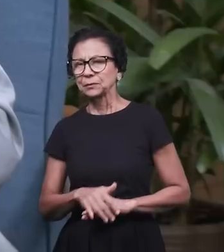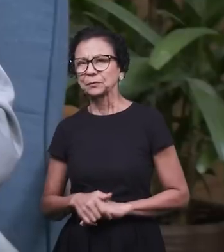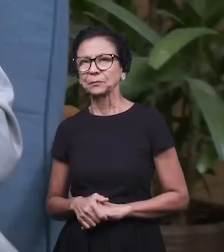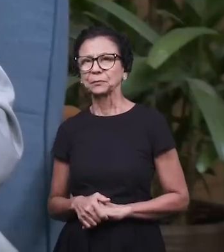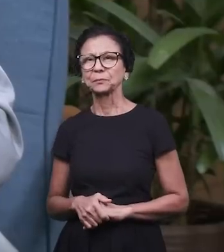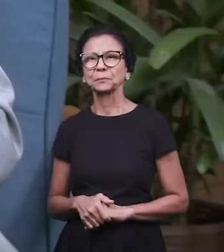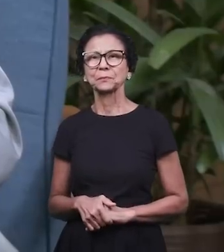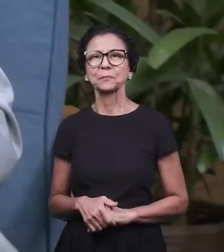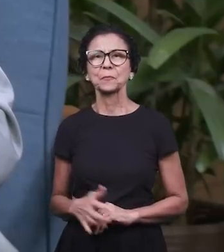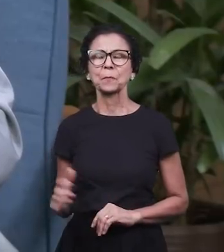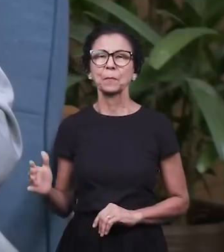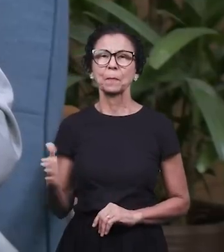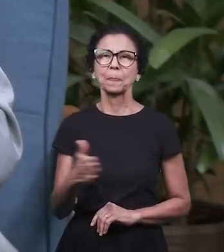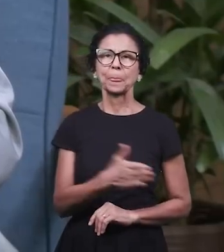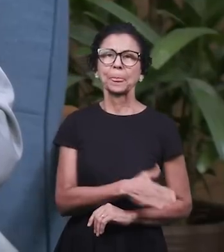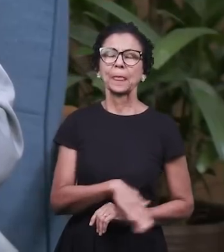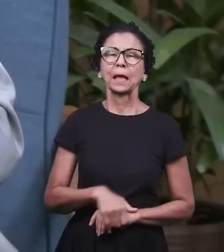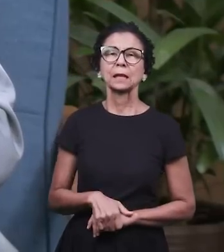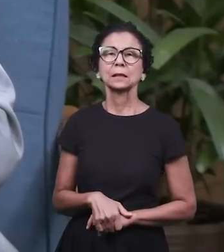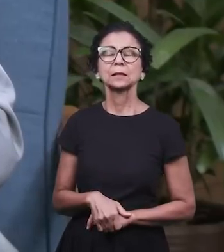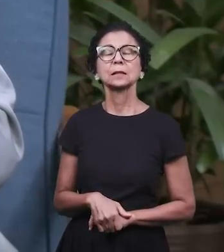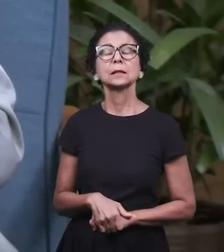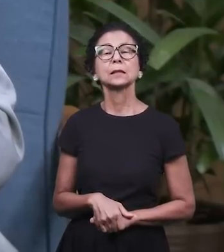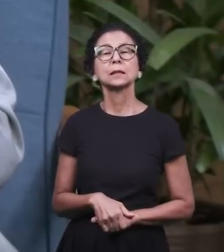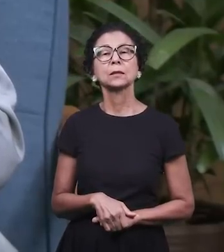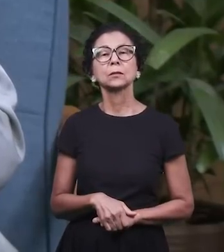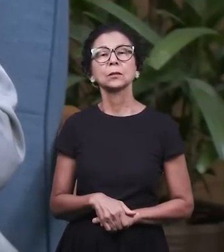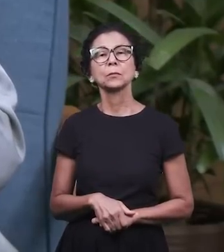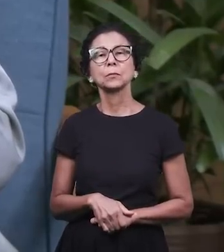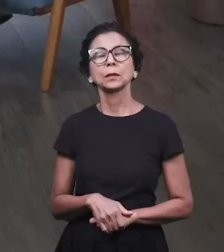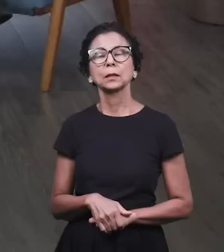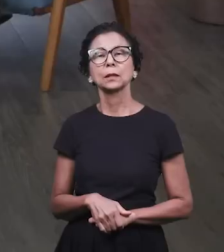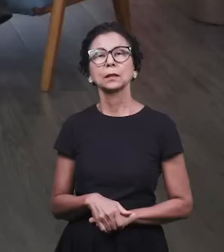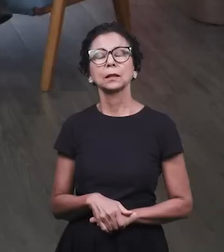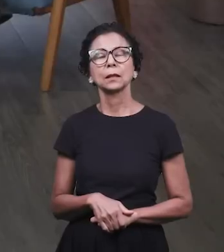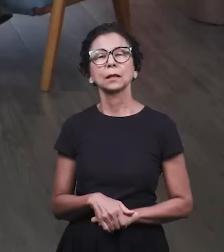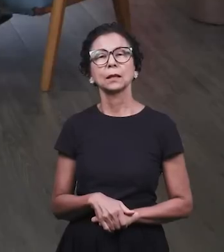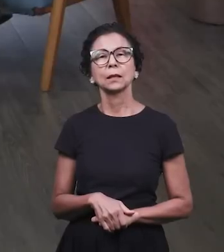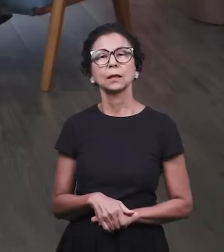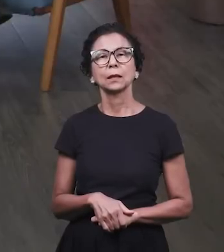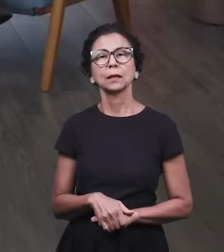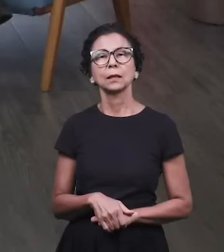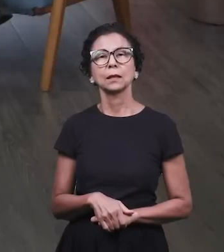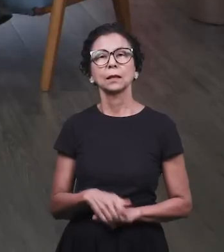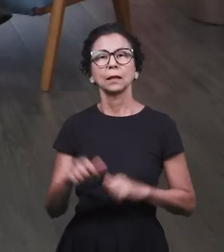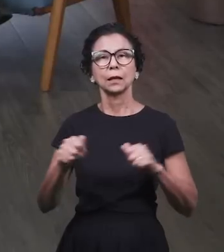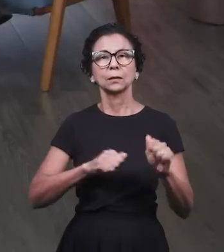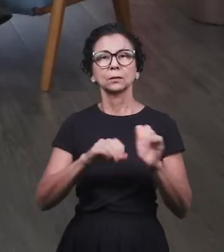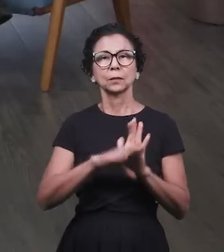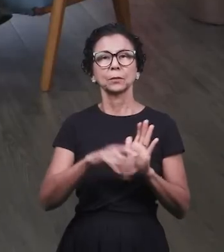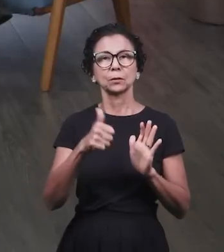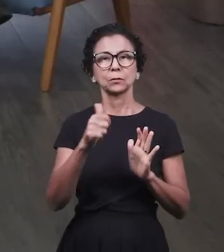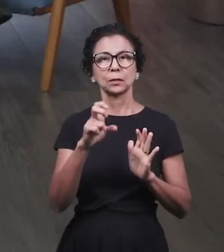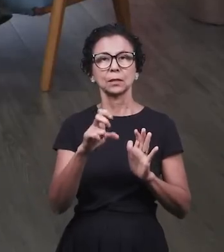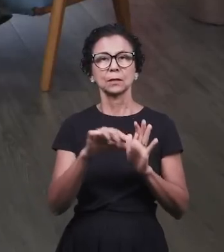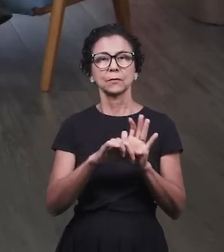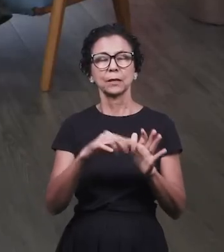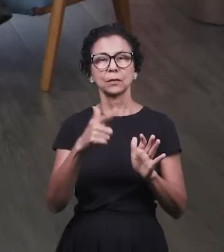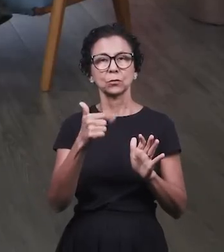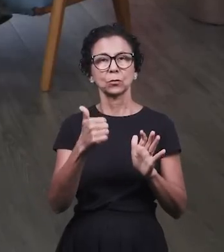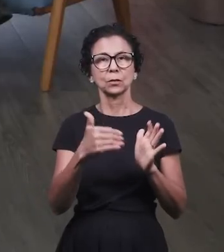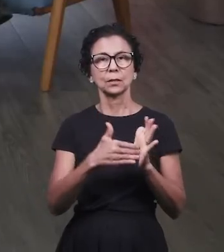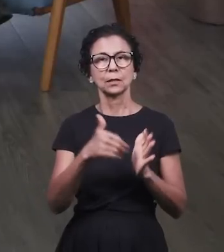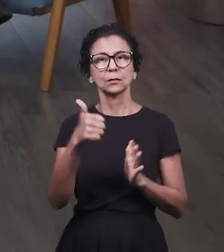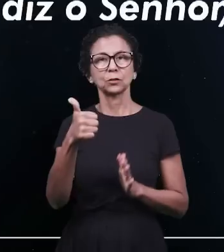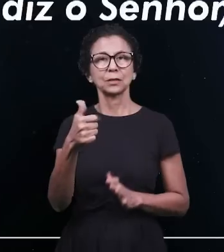da característica gentílica da igreja morena, também nós temos um texto aqui no Novo Testamento, Atos capítulo 15, versos 12 e 17,